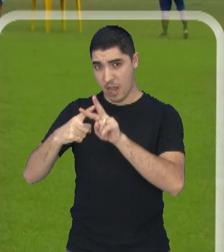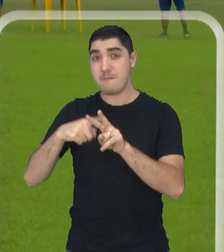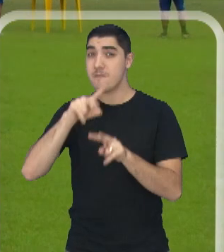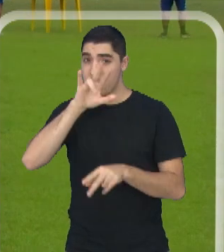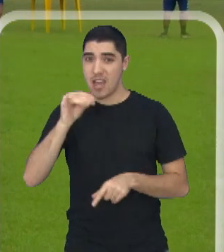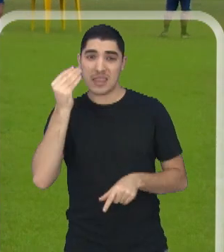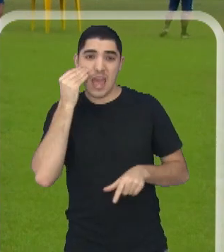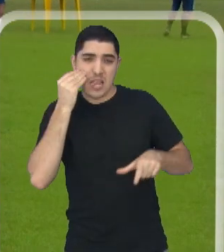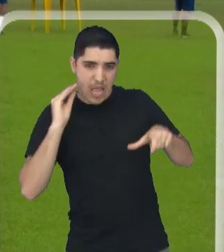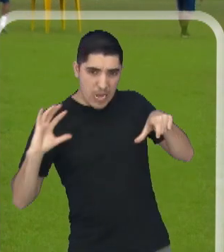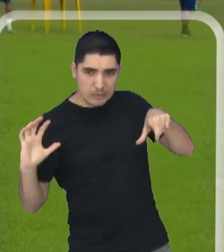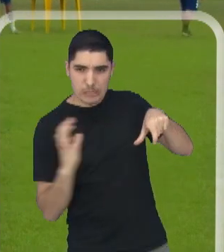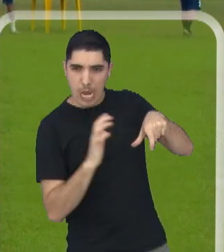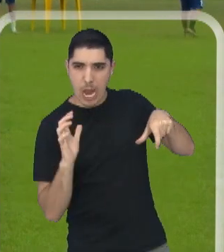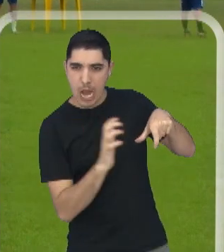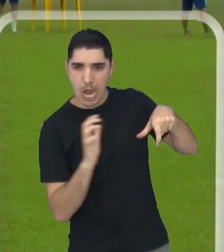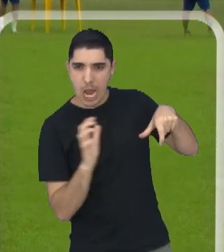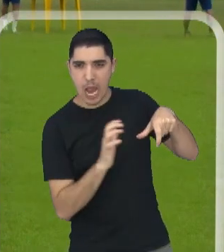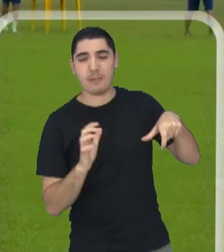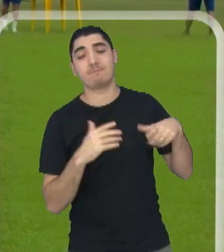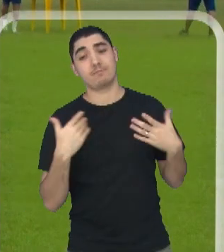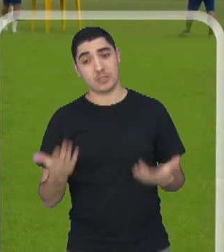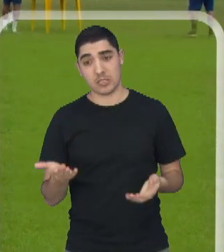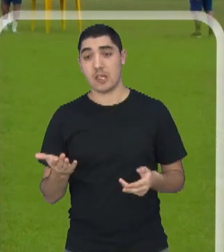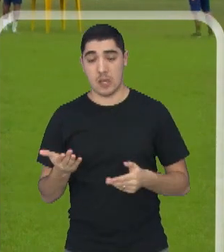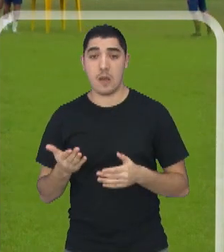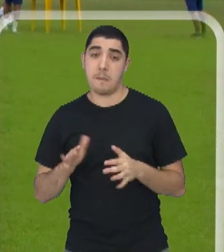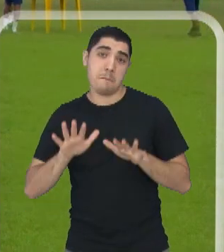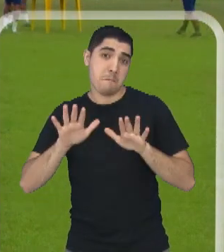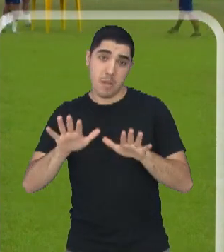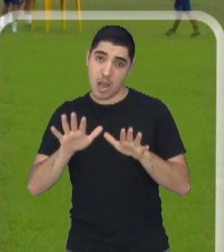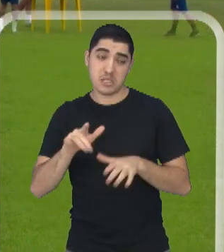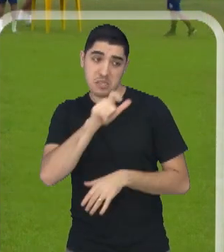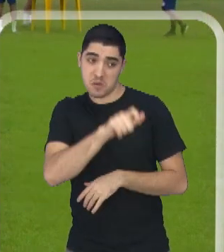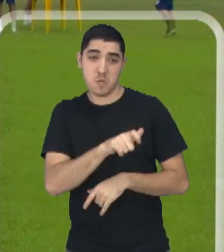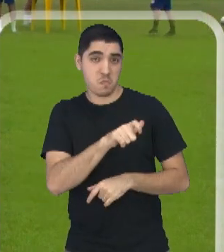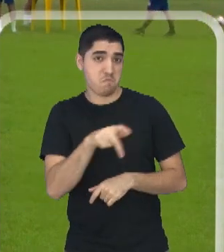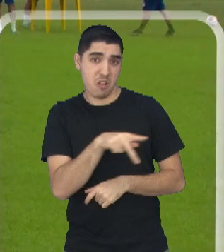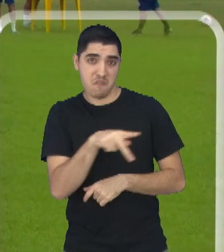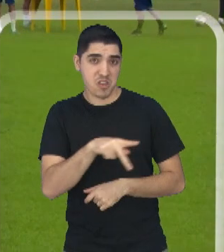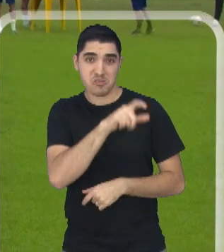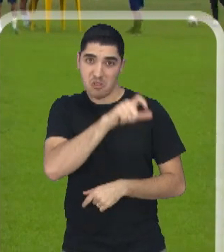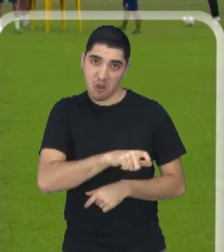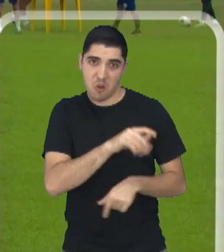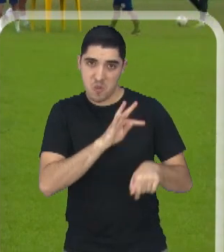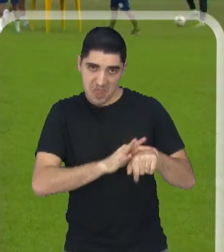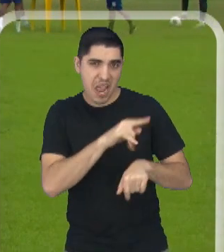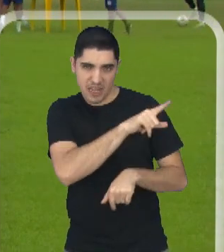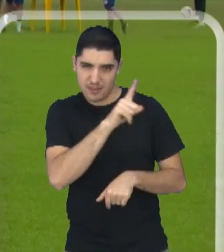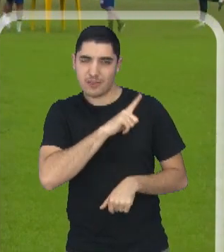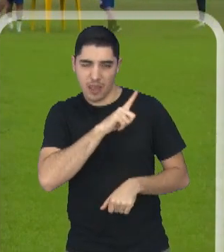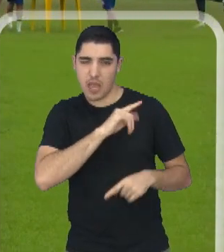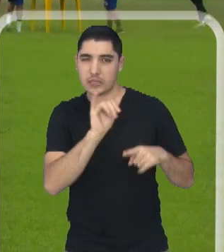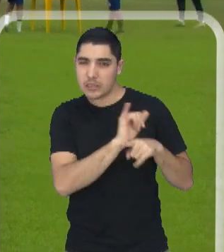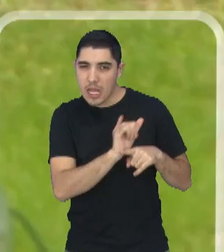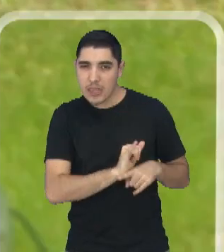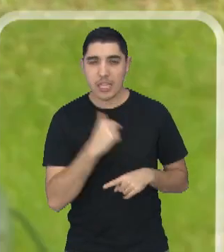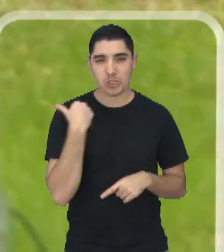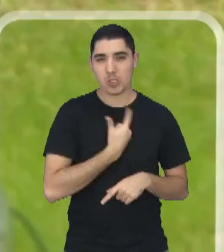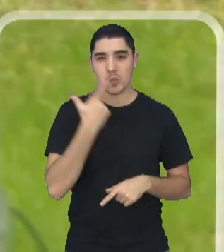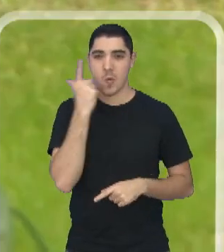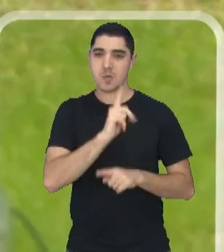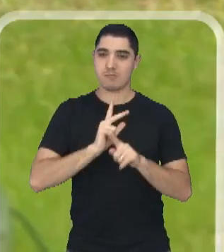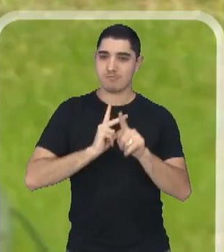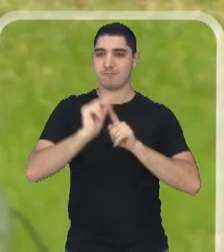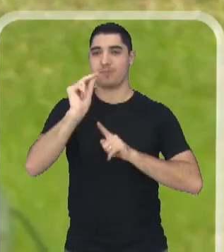eles estão precisando do resultado, né? Mas aí é com o professor Ricardo, ele tem um certo plano, né, para a gente ser campeão aí.